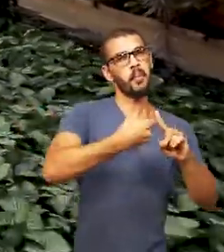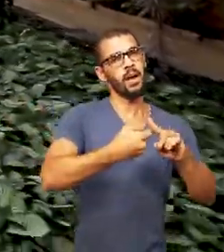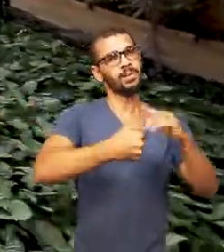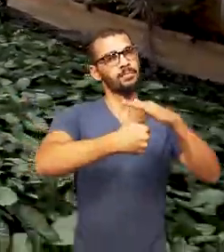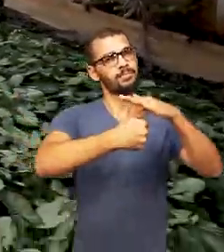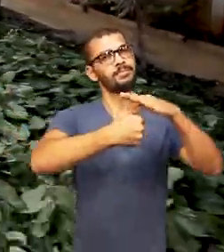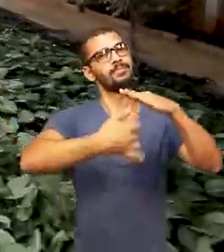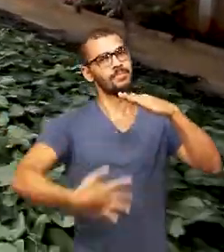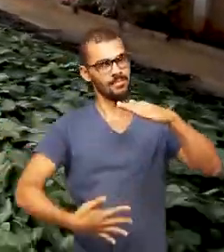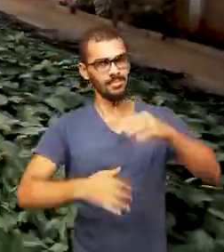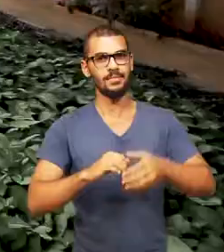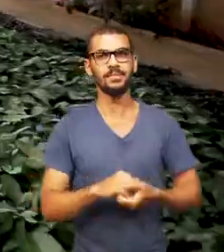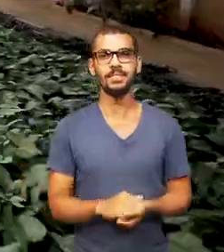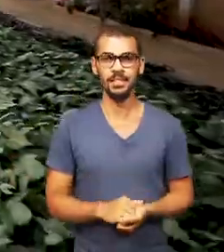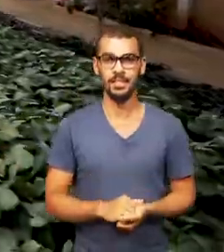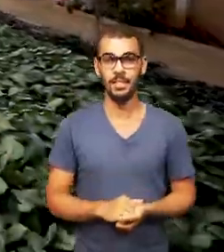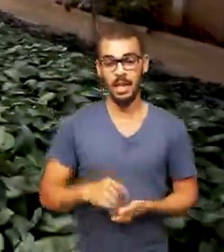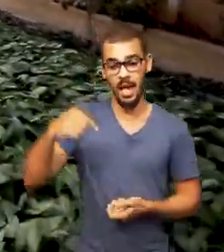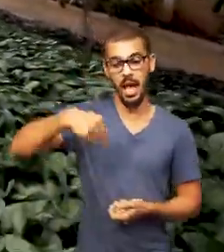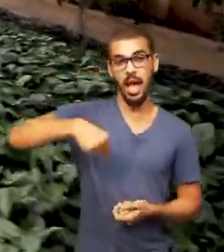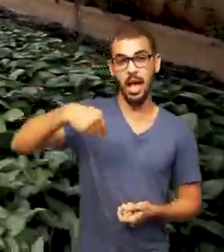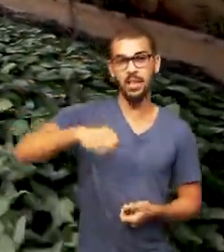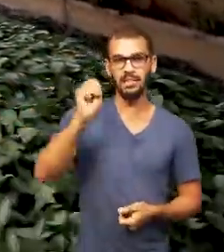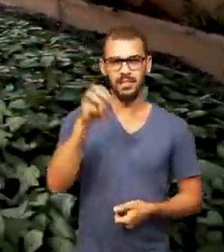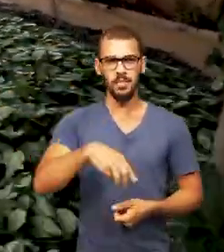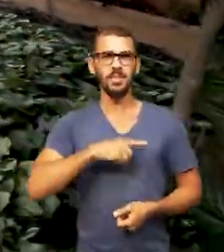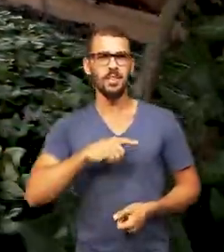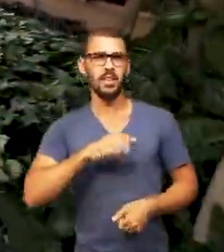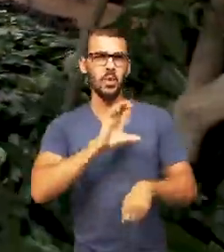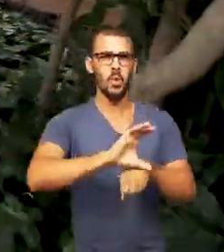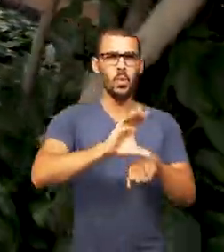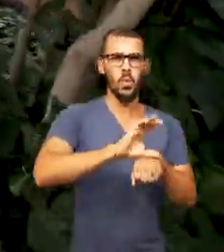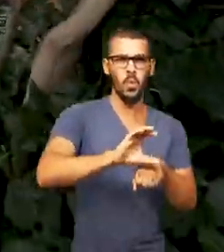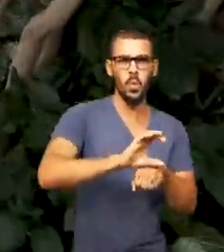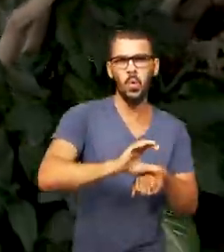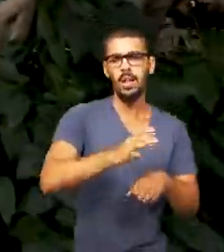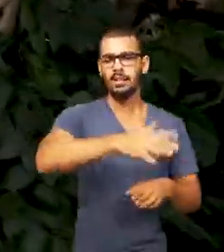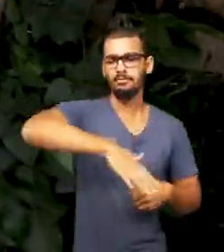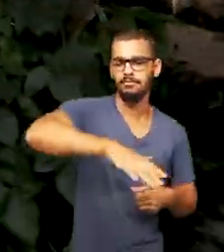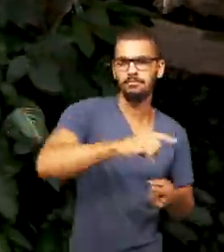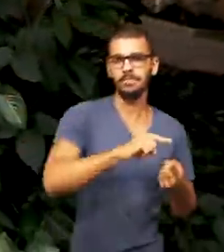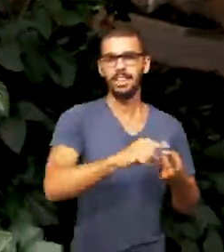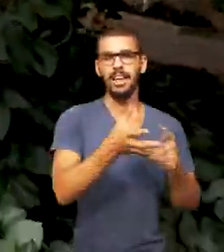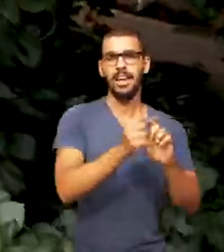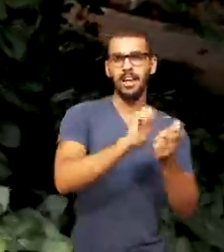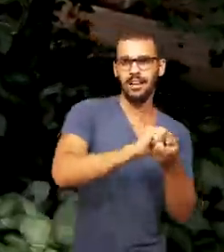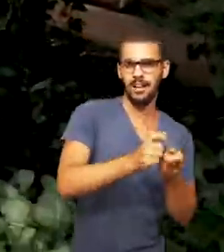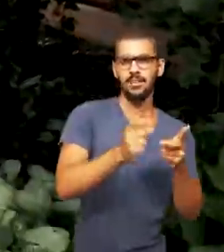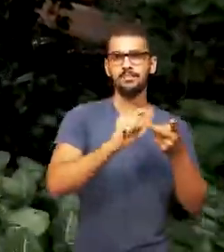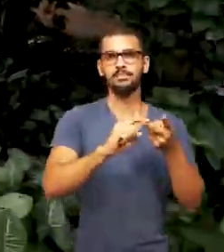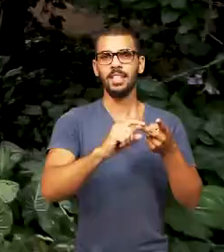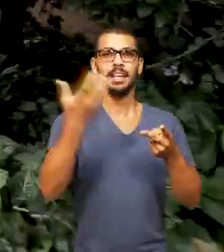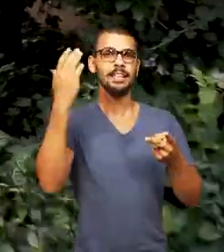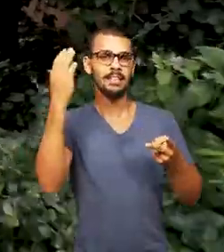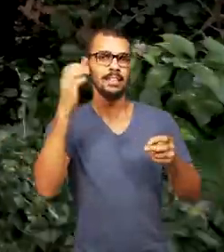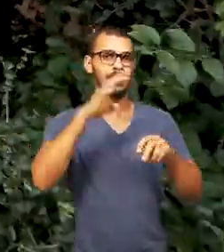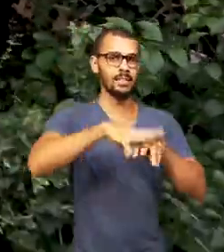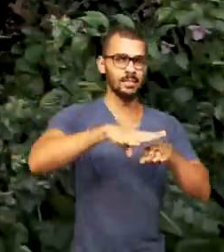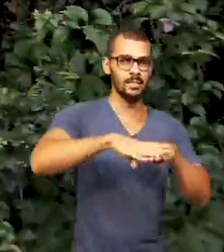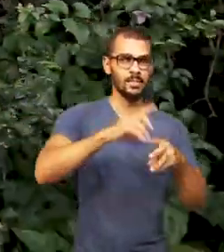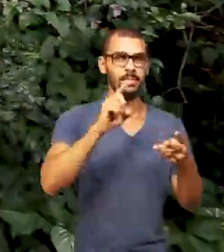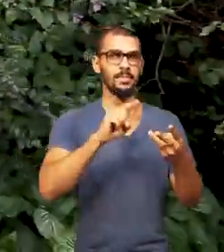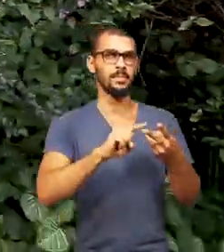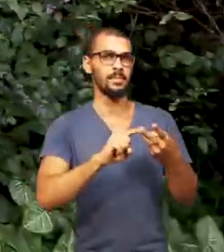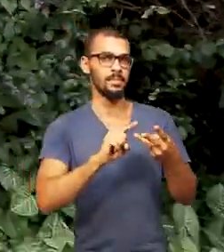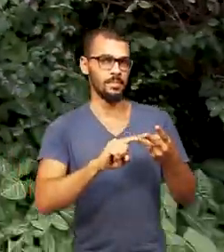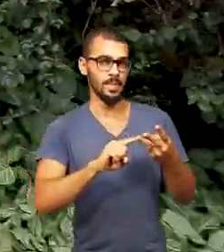órgãos administrativos. Aqui no Santa Mônica são oferecidos cursos de graduação e pós-graduação nas áreas de artes,